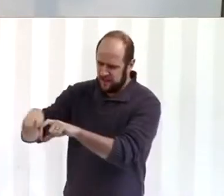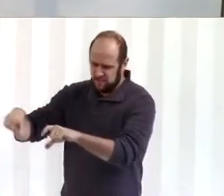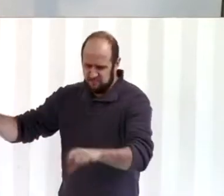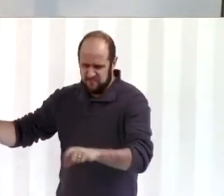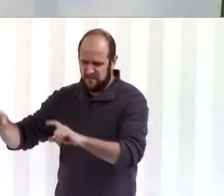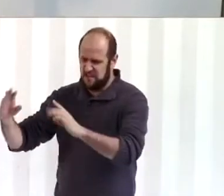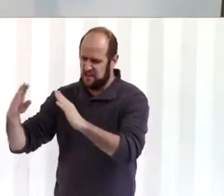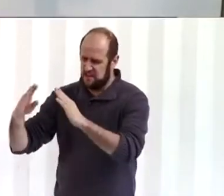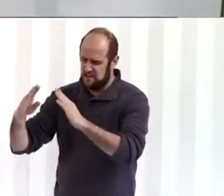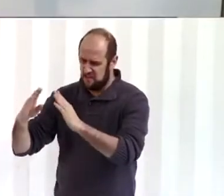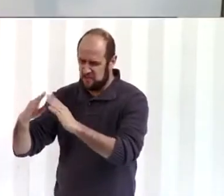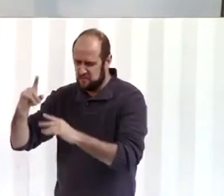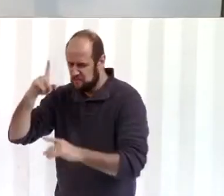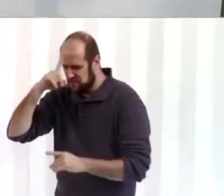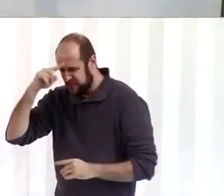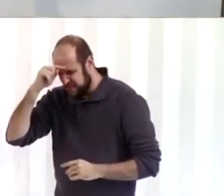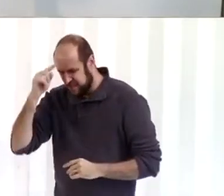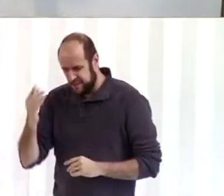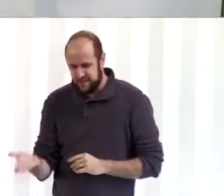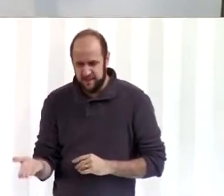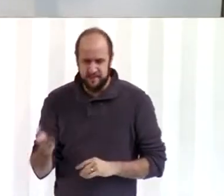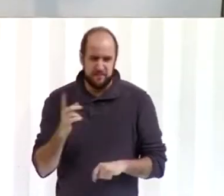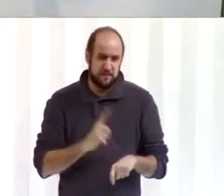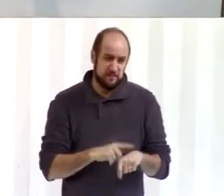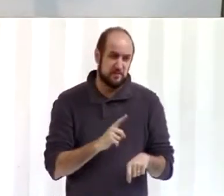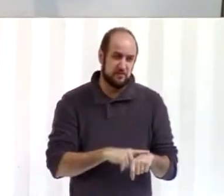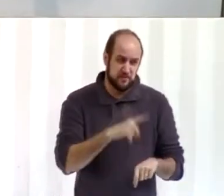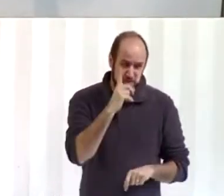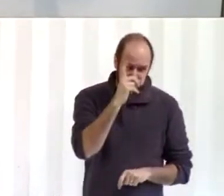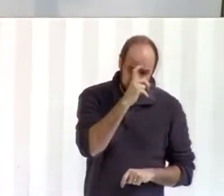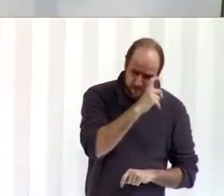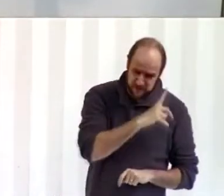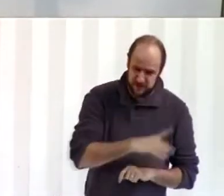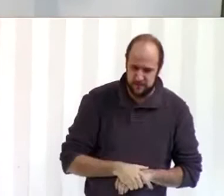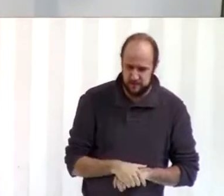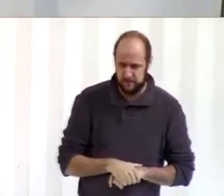gravidade. Eu falei, é hora de correr para Eliseu.